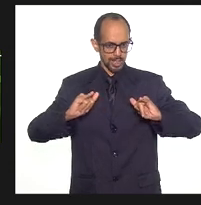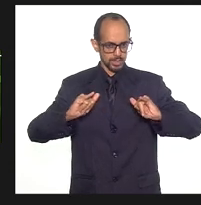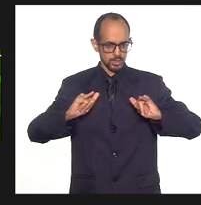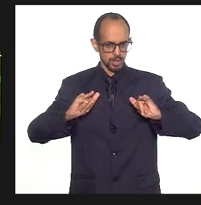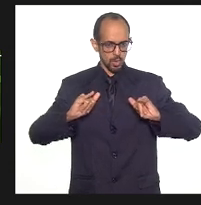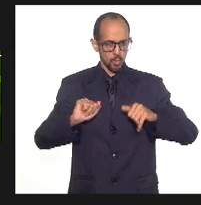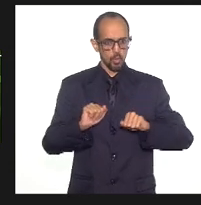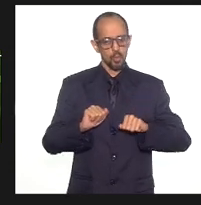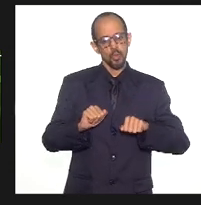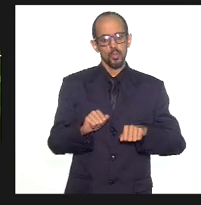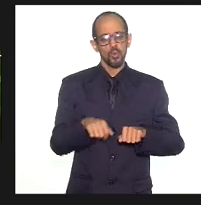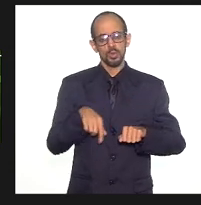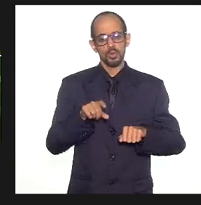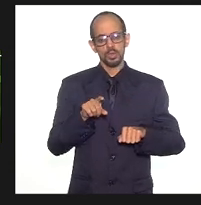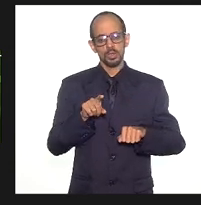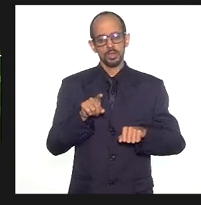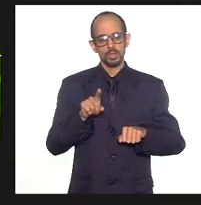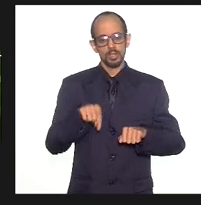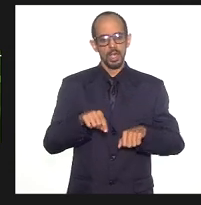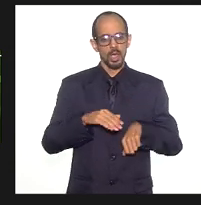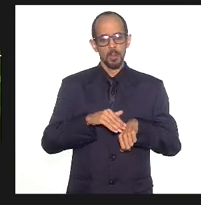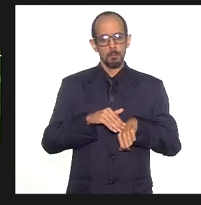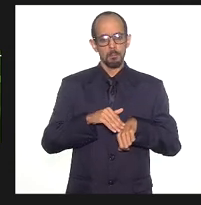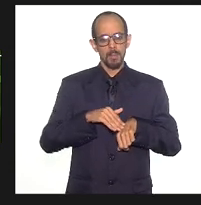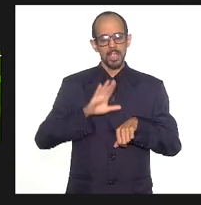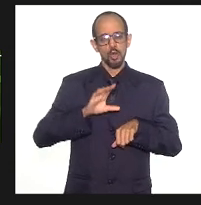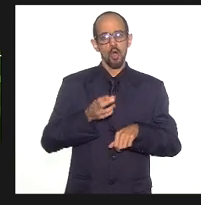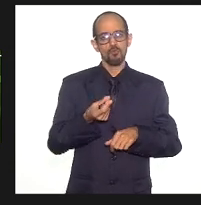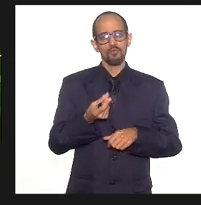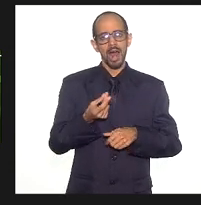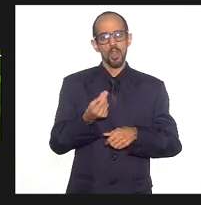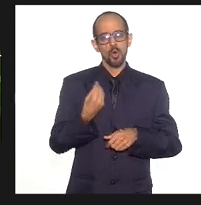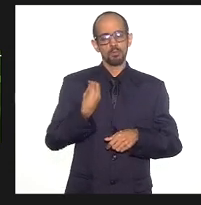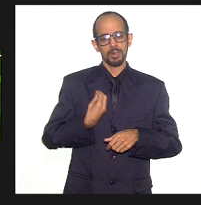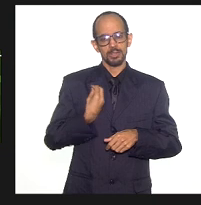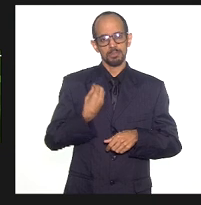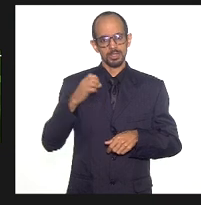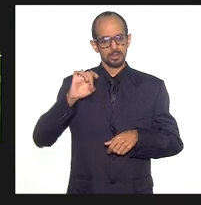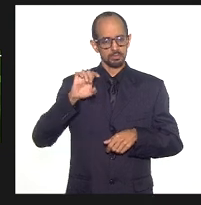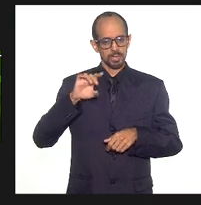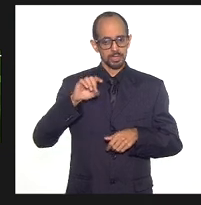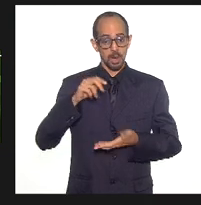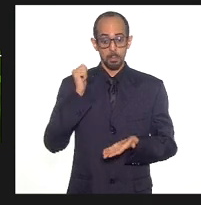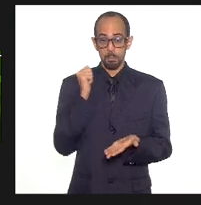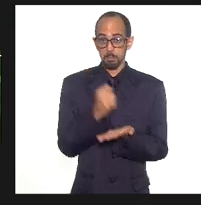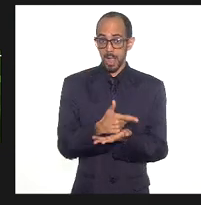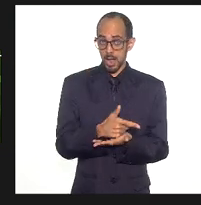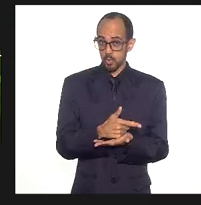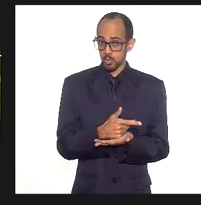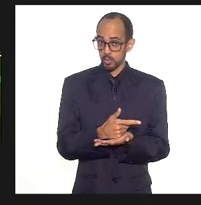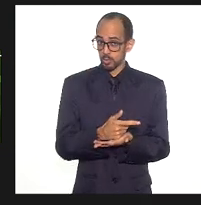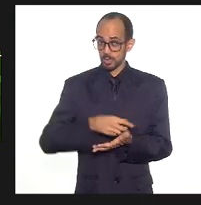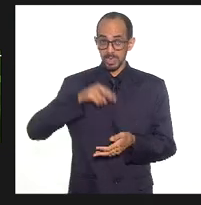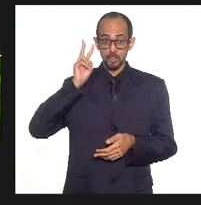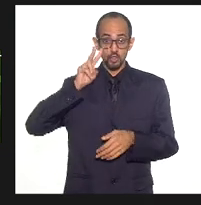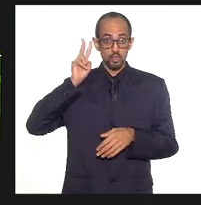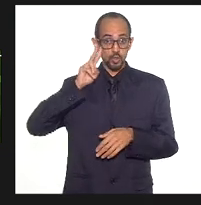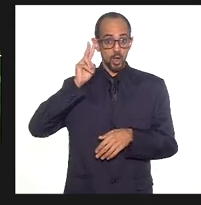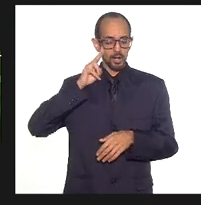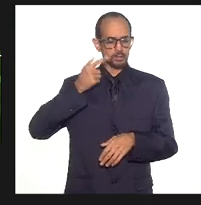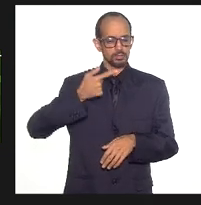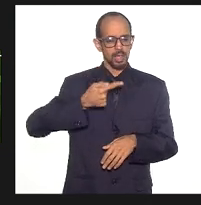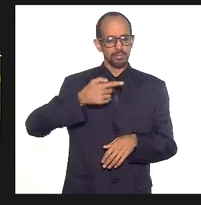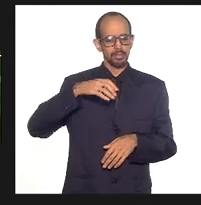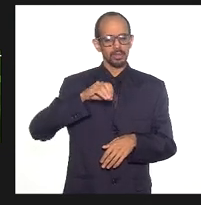variável produção, maior valor distribuído de participação especial na história, cerca de quase